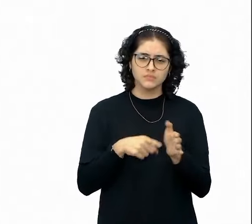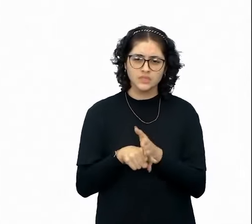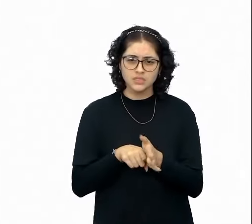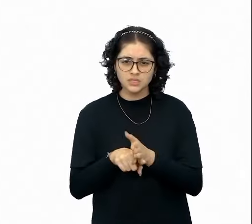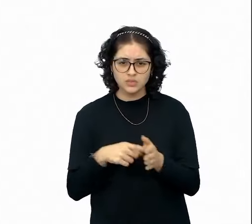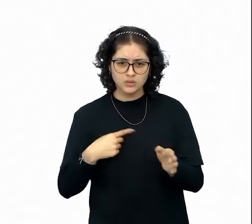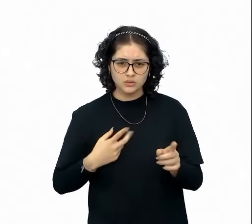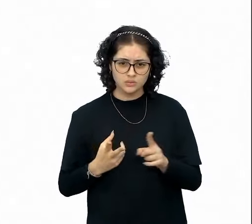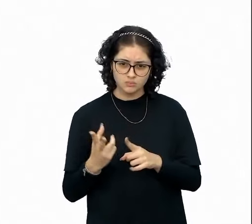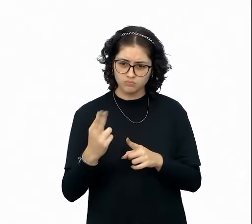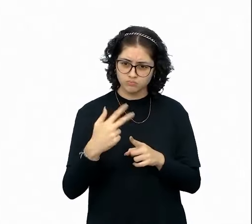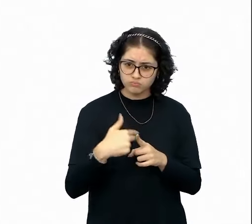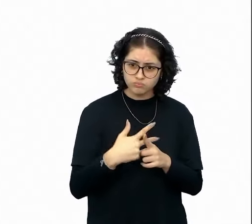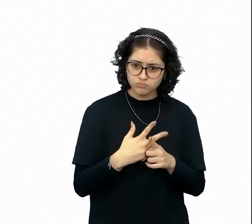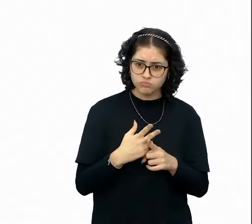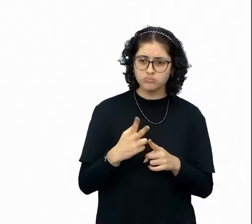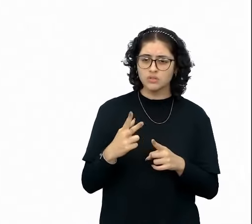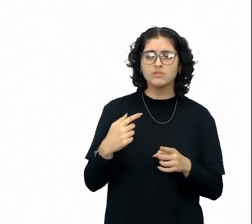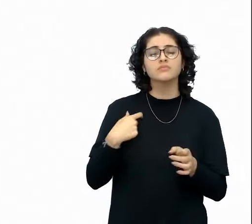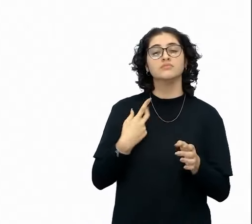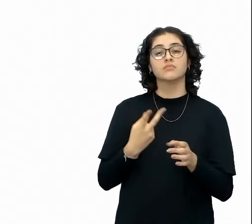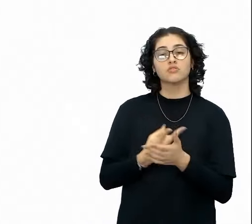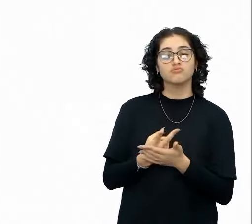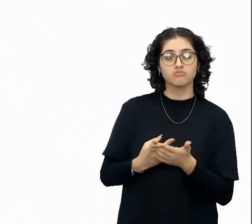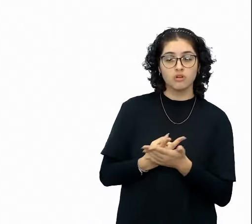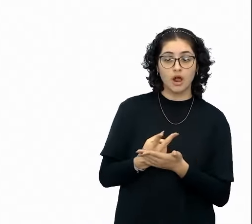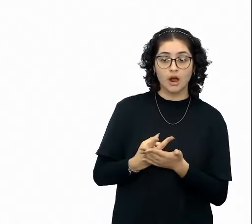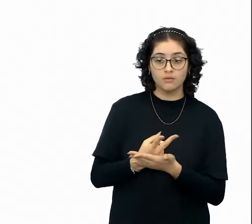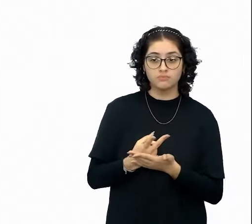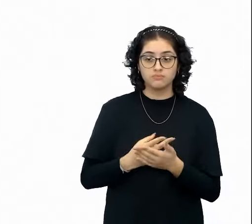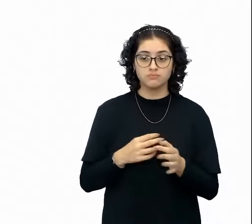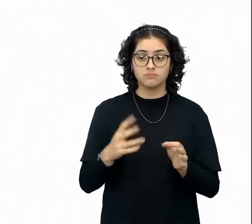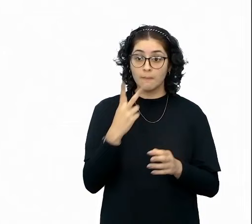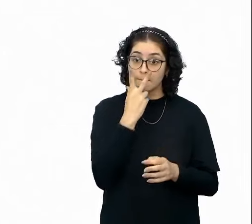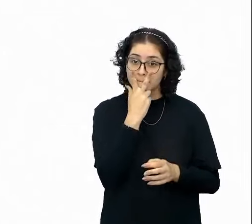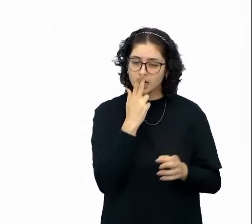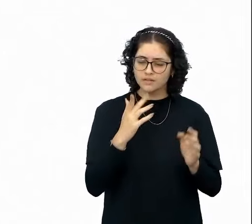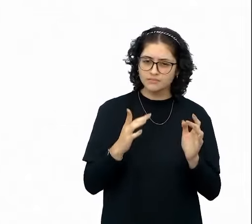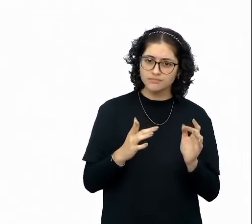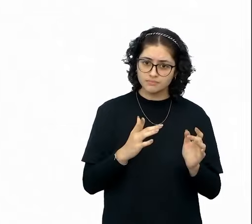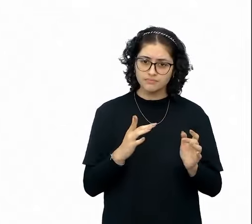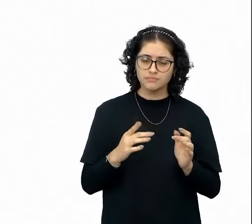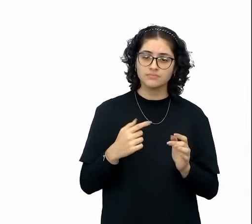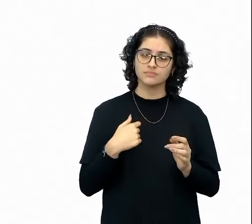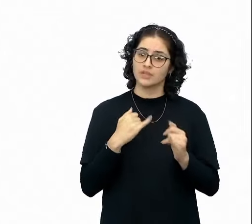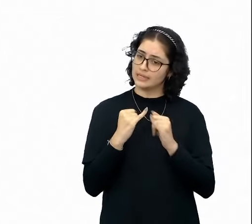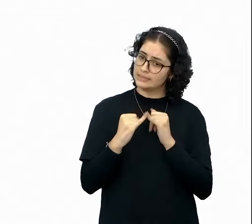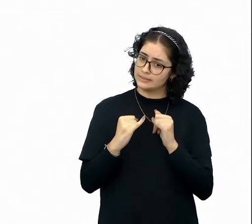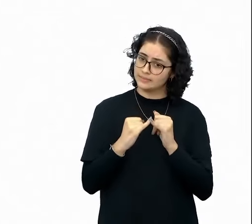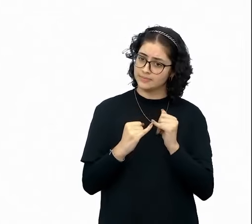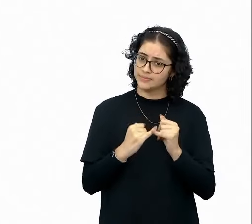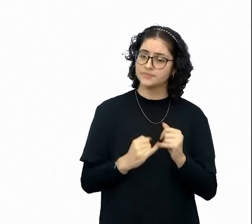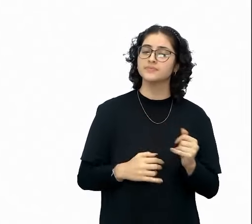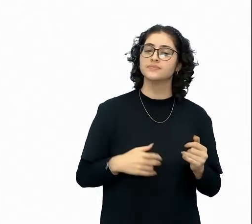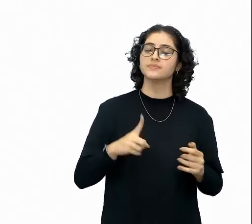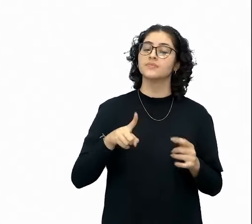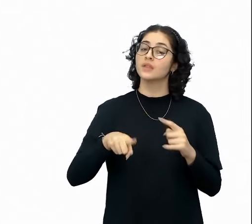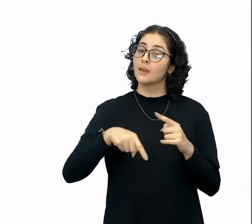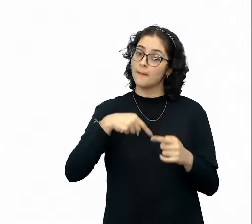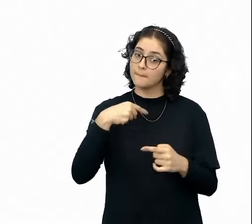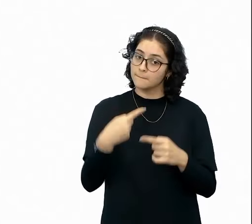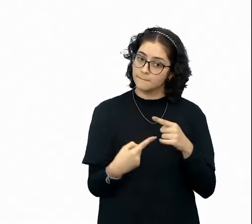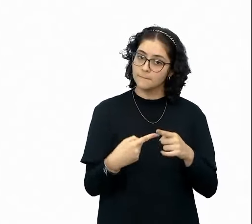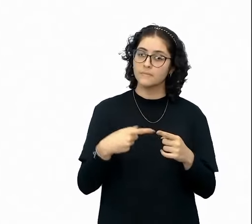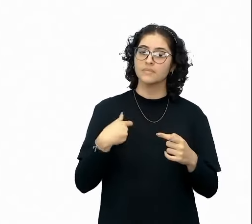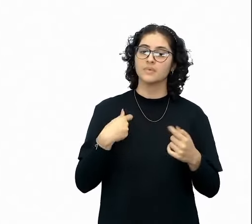recortei, né? Preciso procurando semelhanças dentro desses problemas, né? Depois ele fala que eu preciso fazer